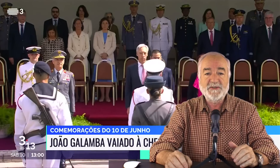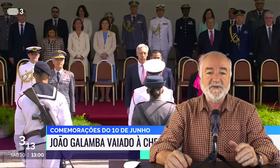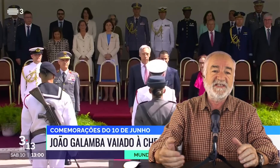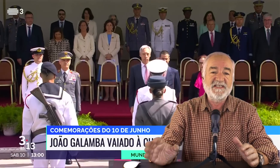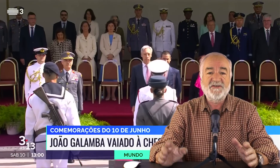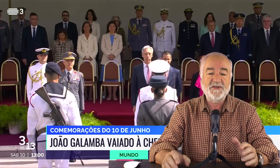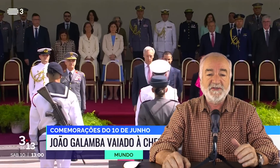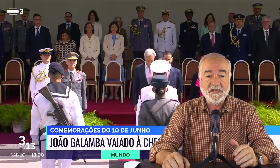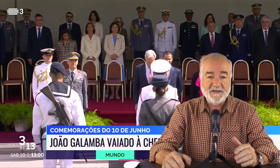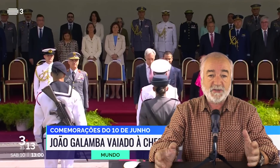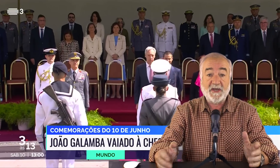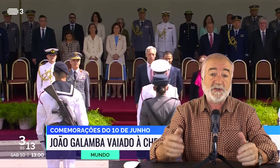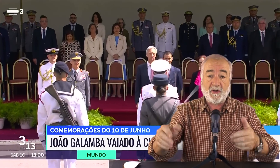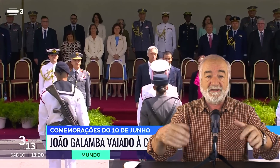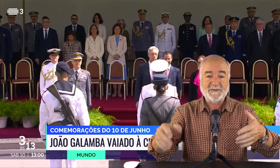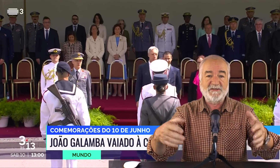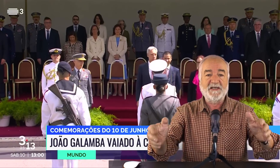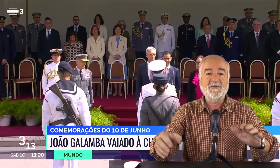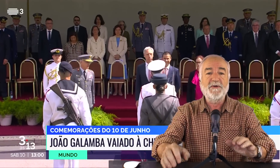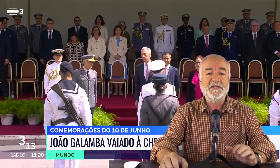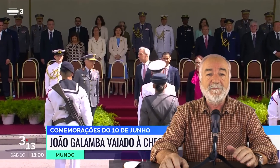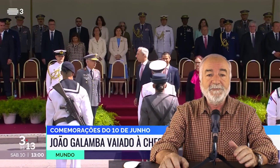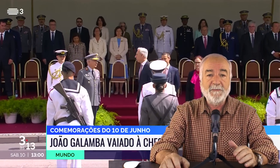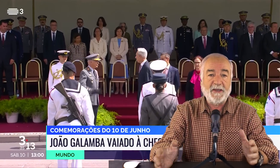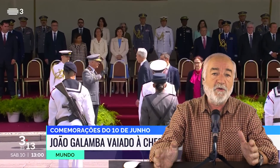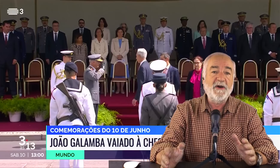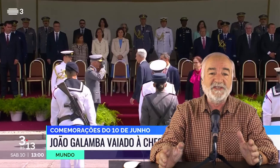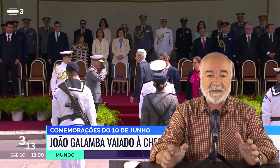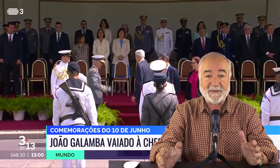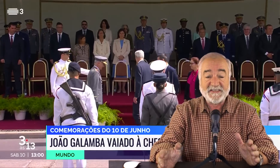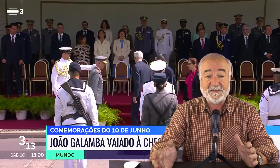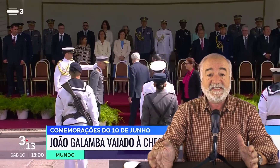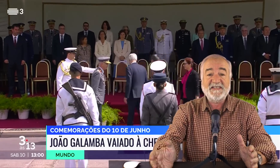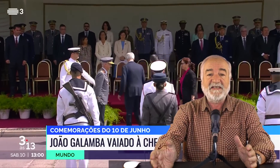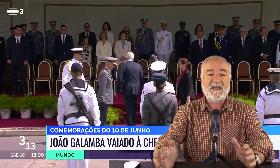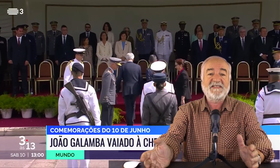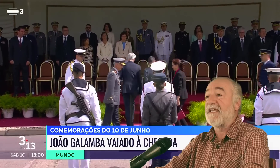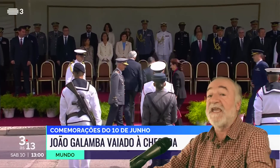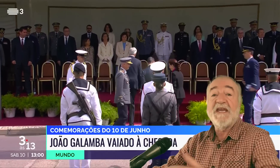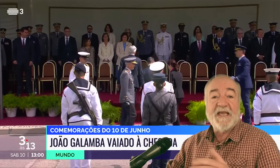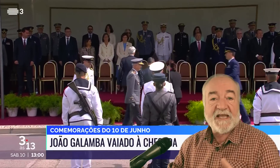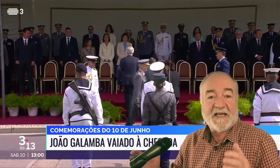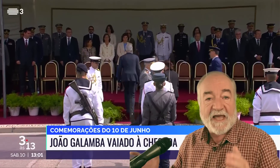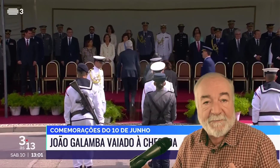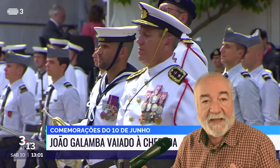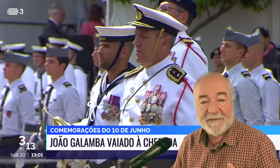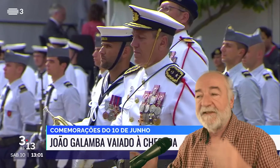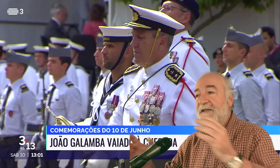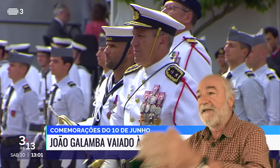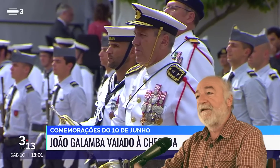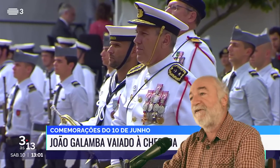pessoas 611 das quais só 40% é que respondem uma autêntica palhaçada mas é assim é e ninguém